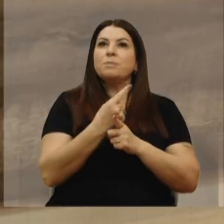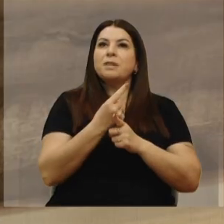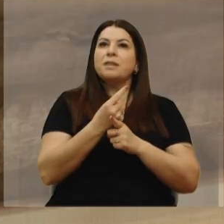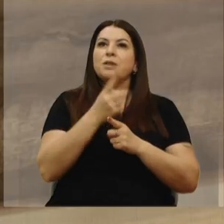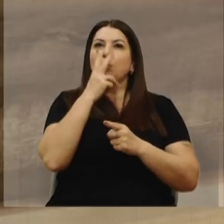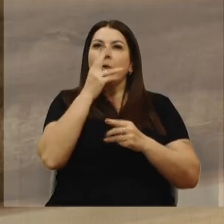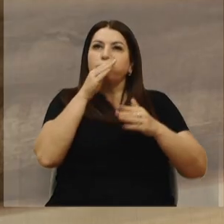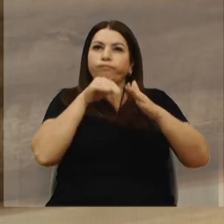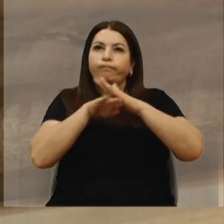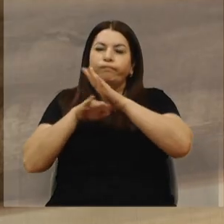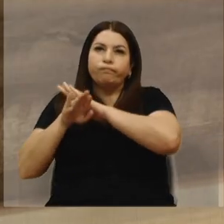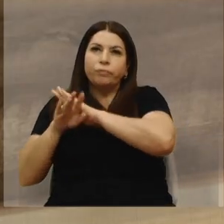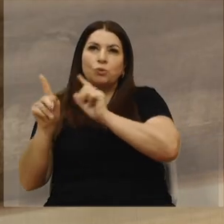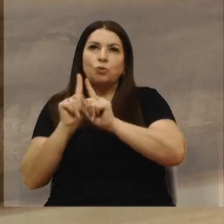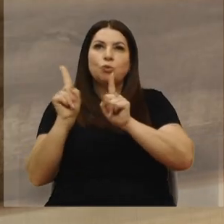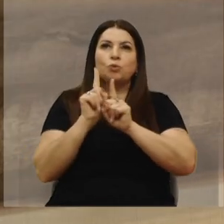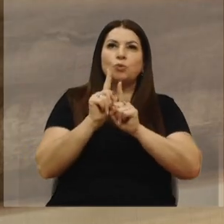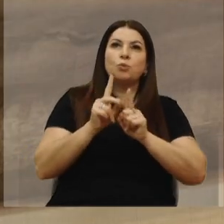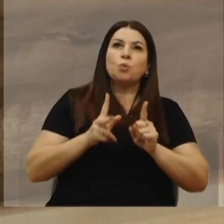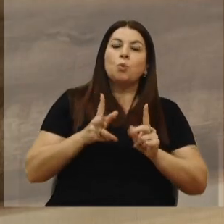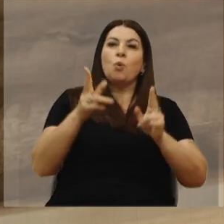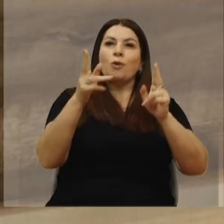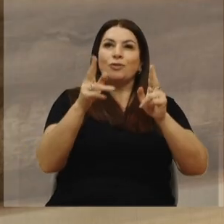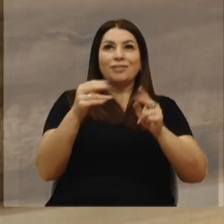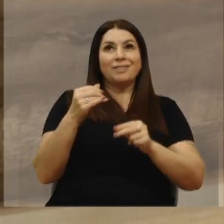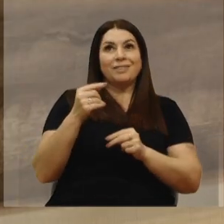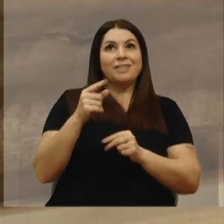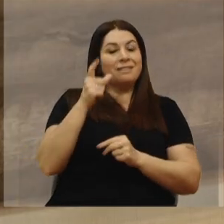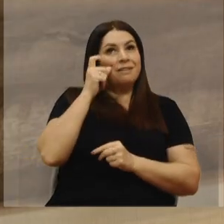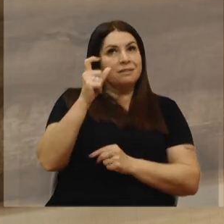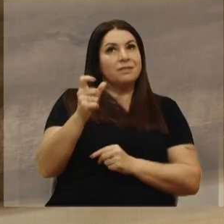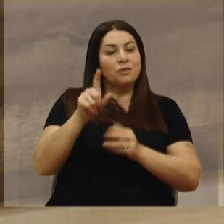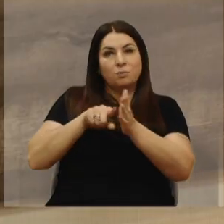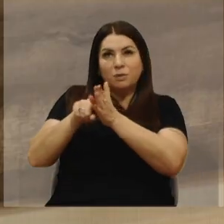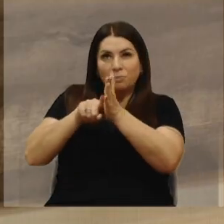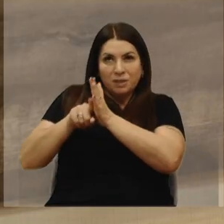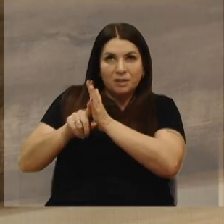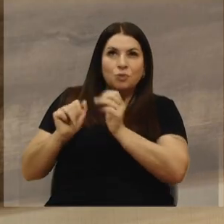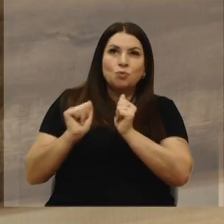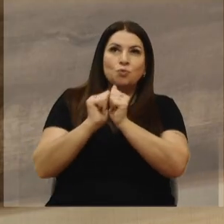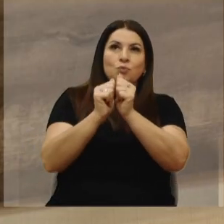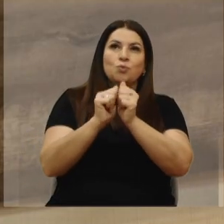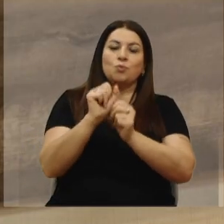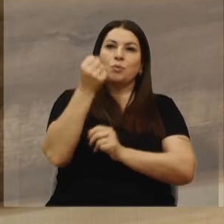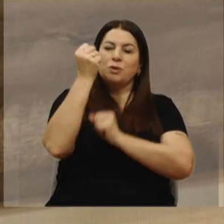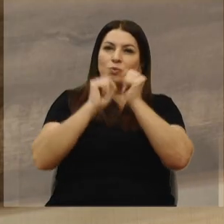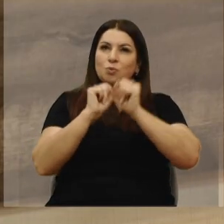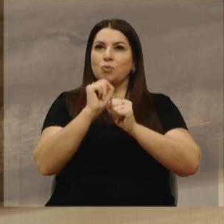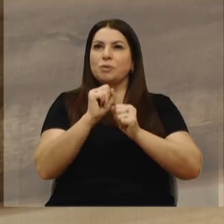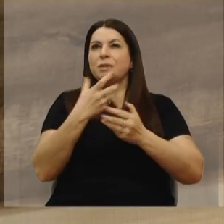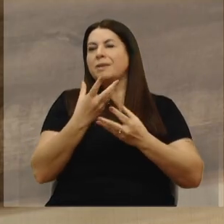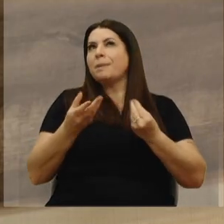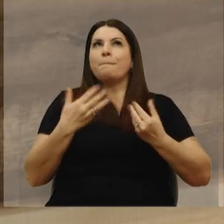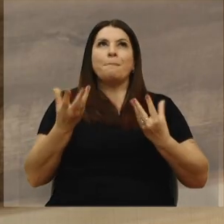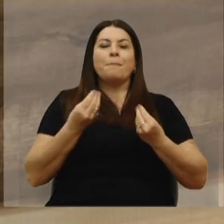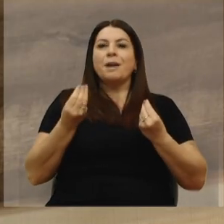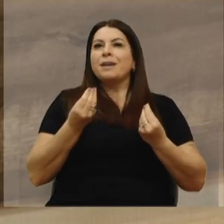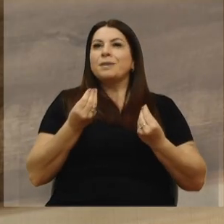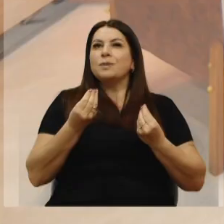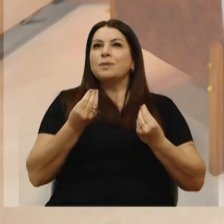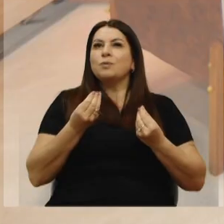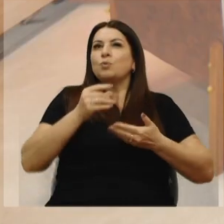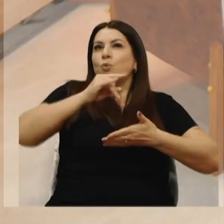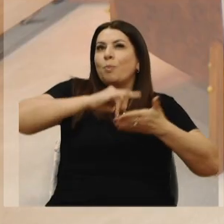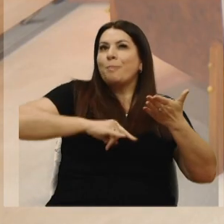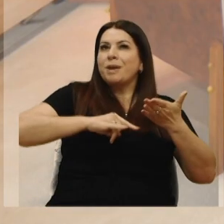caráter bem arquivístico e com um corte interessante, porque geralmente as pesquisas ligadas à indústria, elas levam muito mais